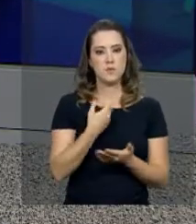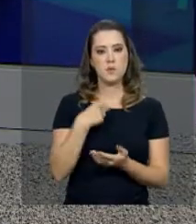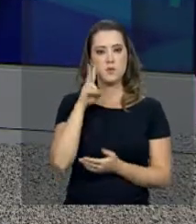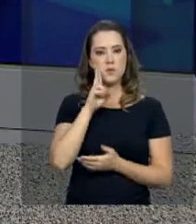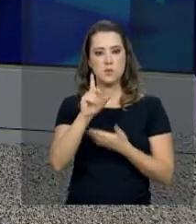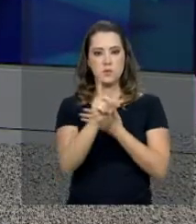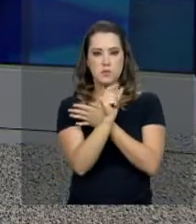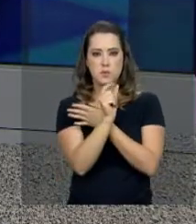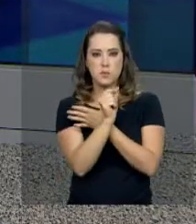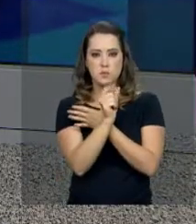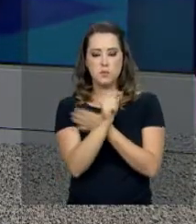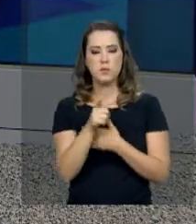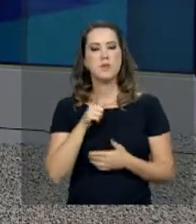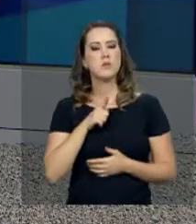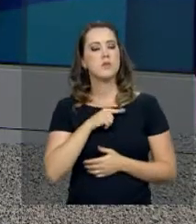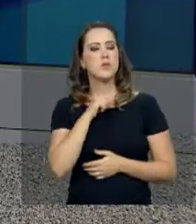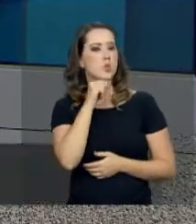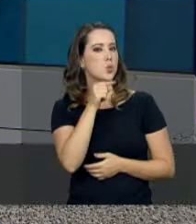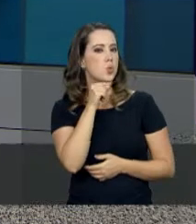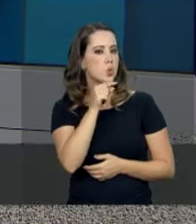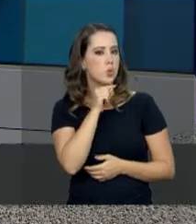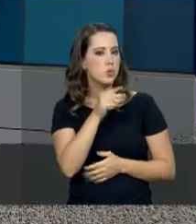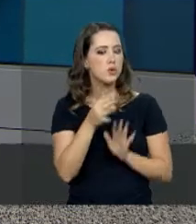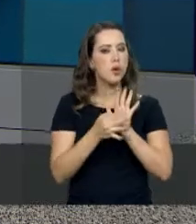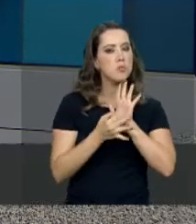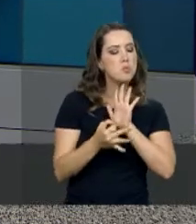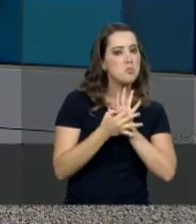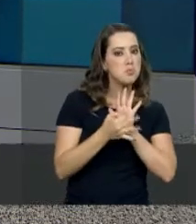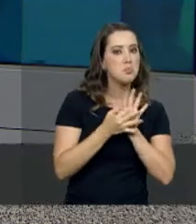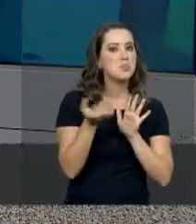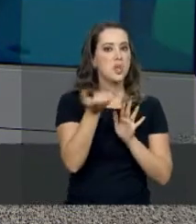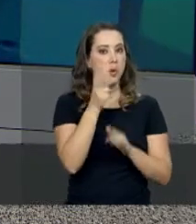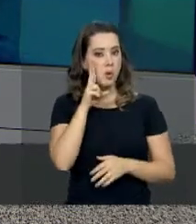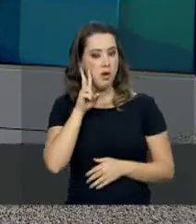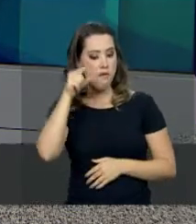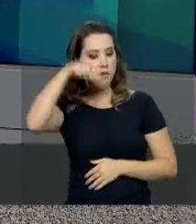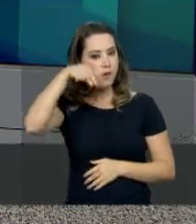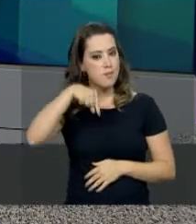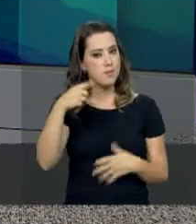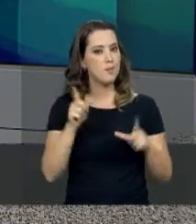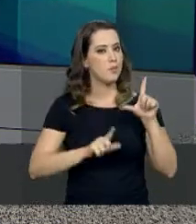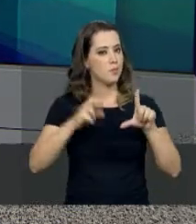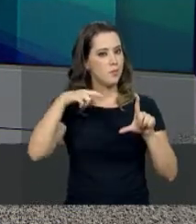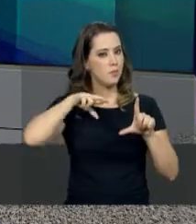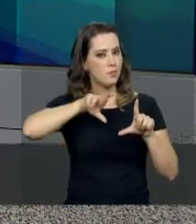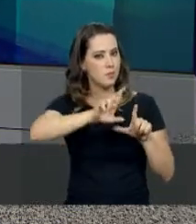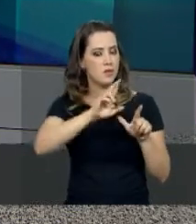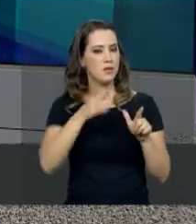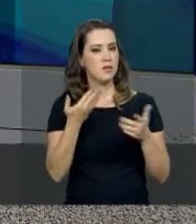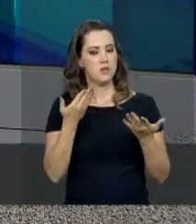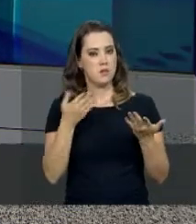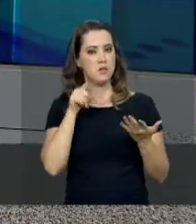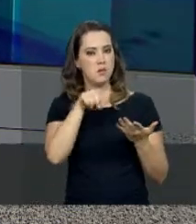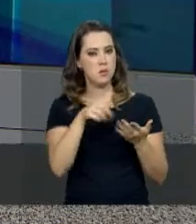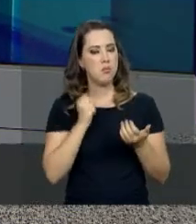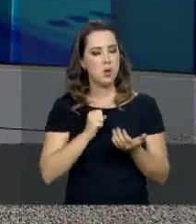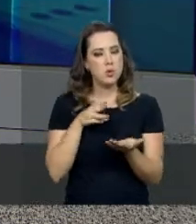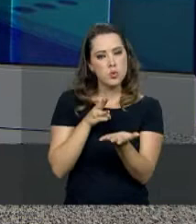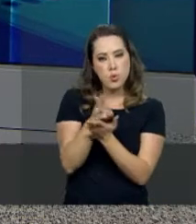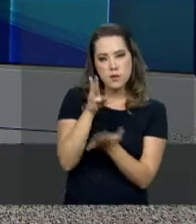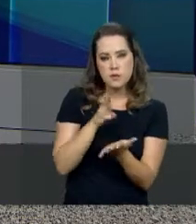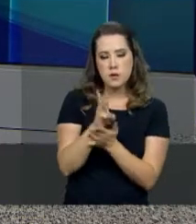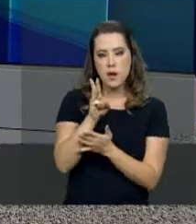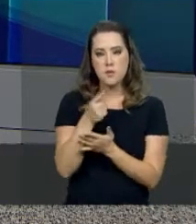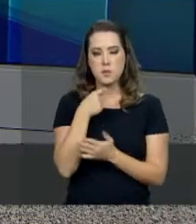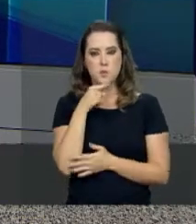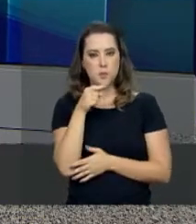no Twitter. Você pode ainda mandar suas sugestões de reportagens e dúvidas sobre programas e ações do governo federal para o nosso